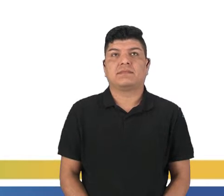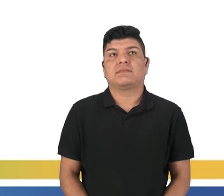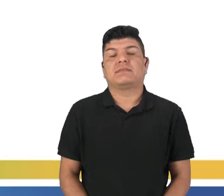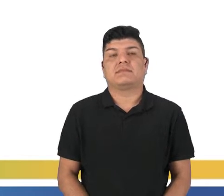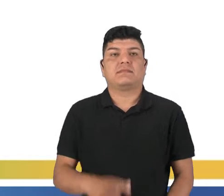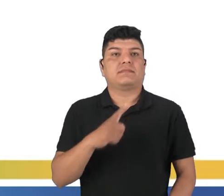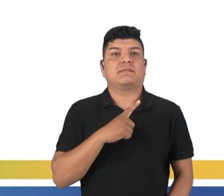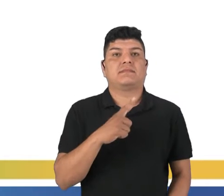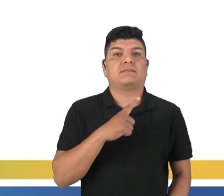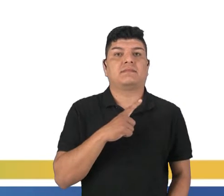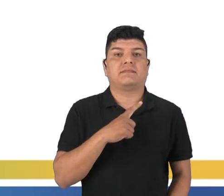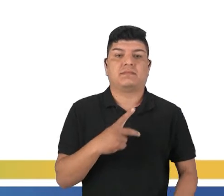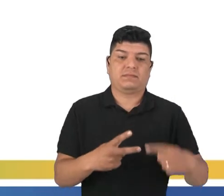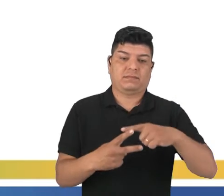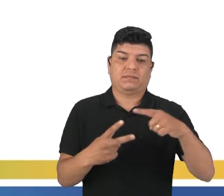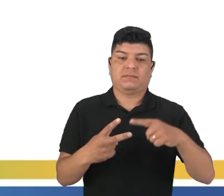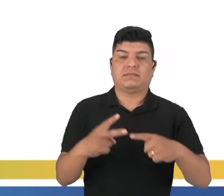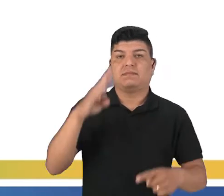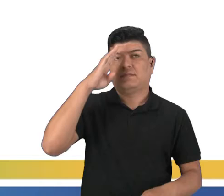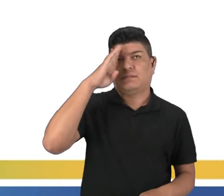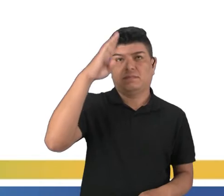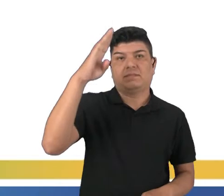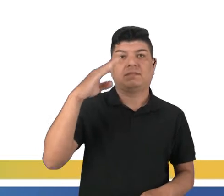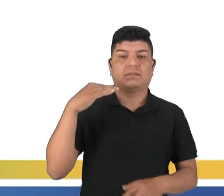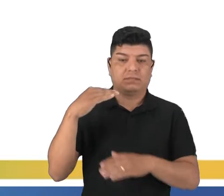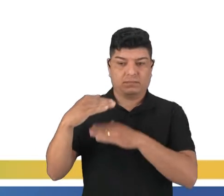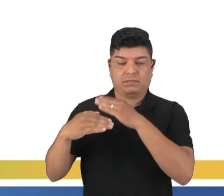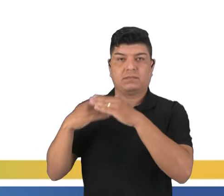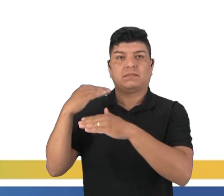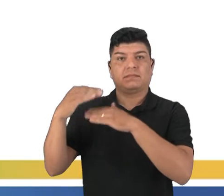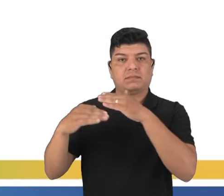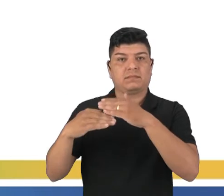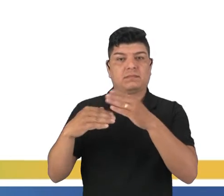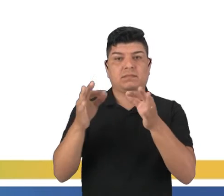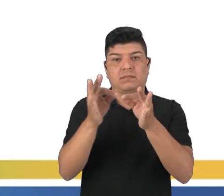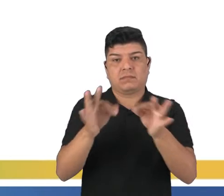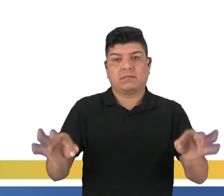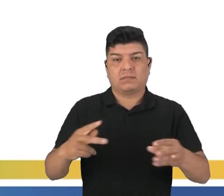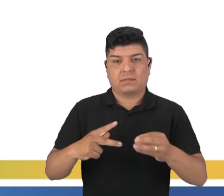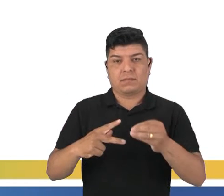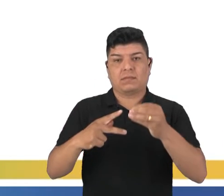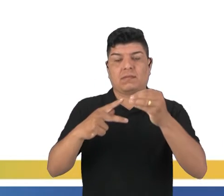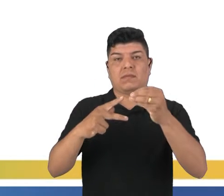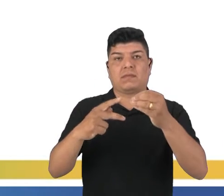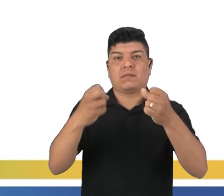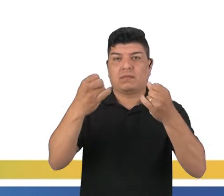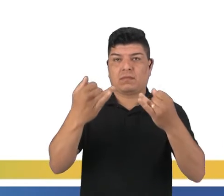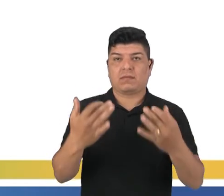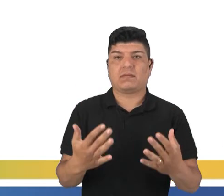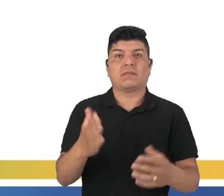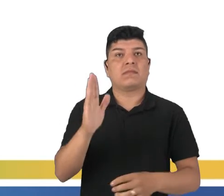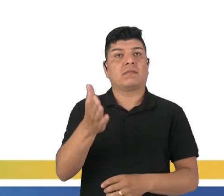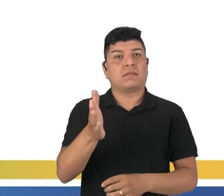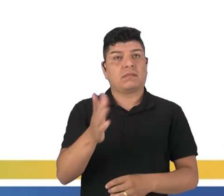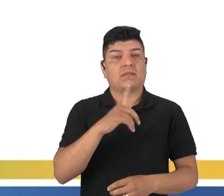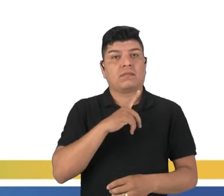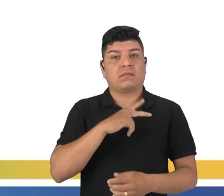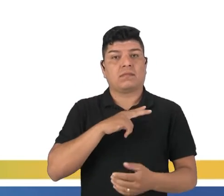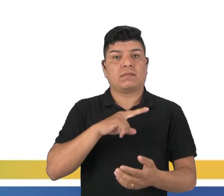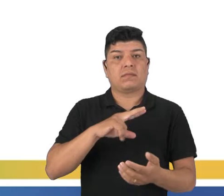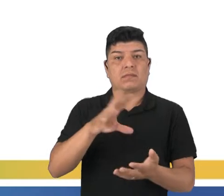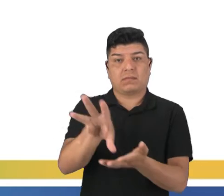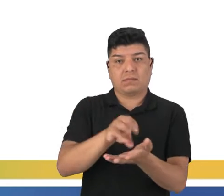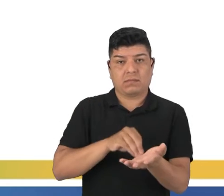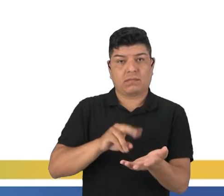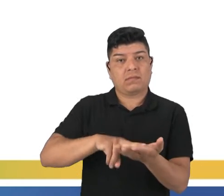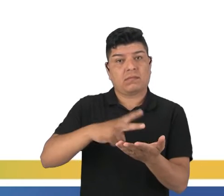Bom, existem 2 etapas principais nesse processo de síntese de proteínas. Como eu já falei para vocês, existe a